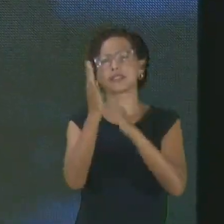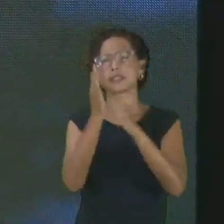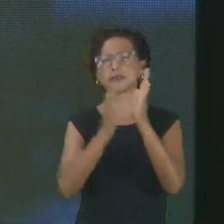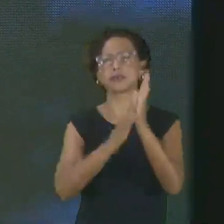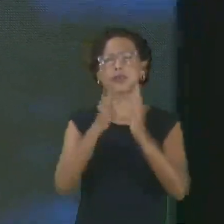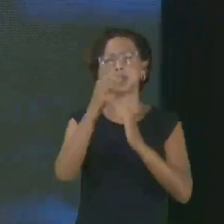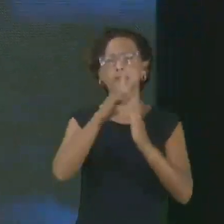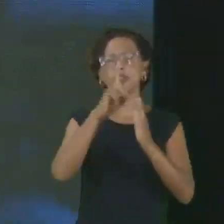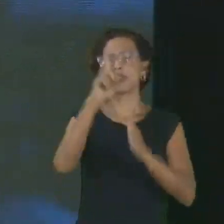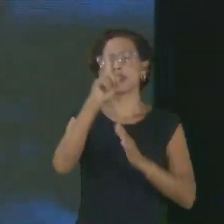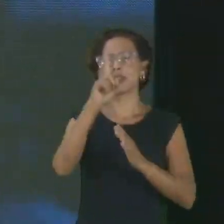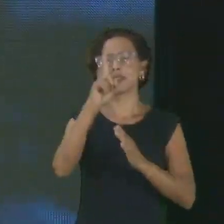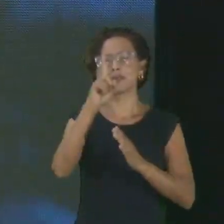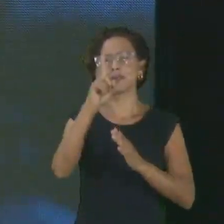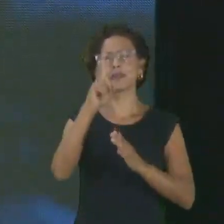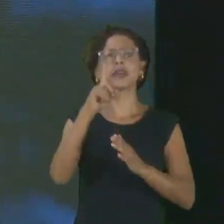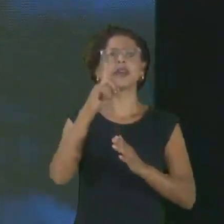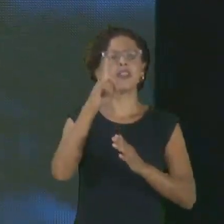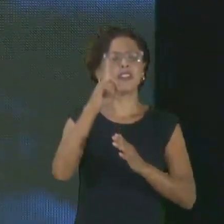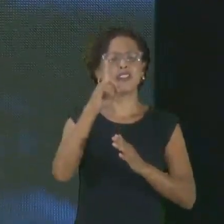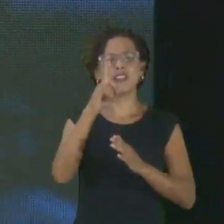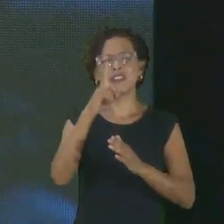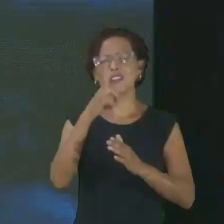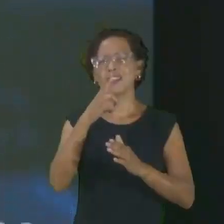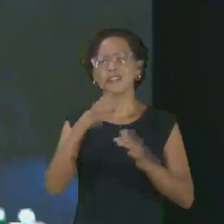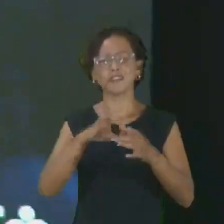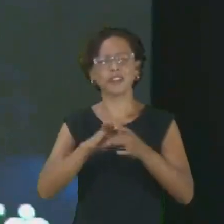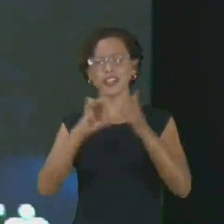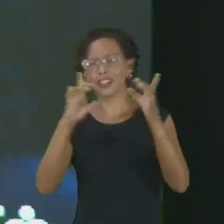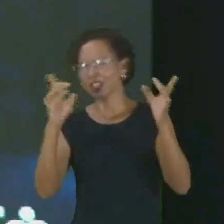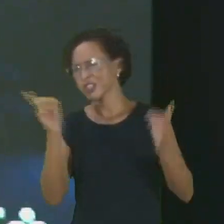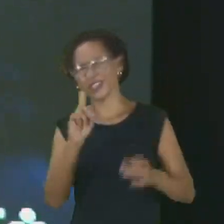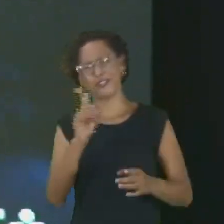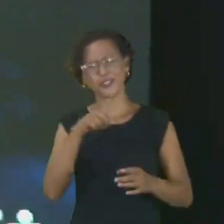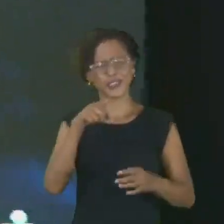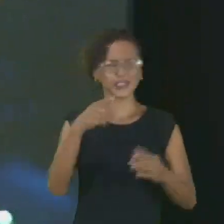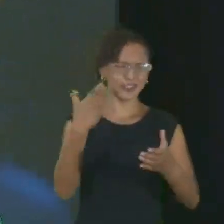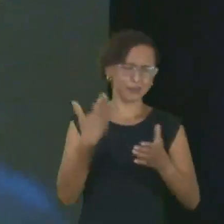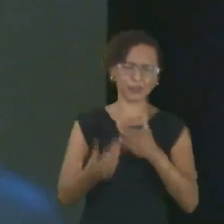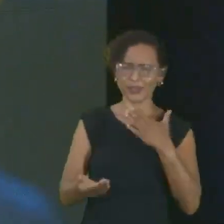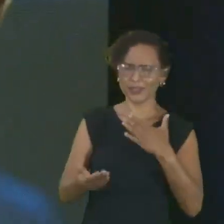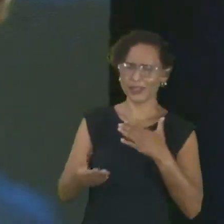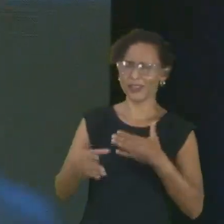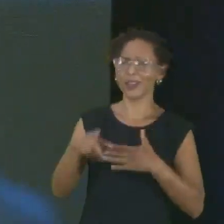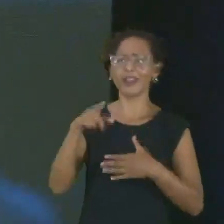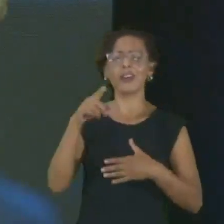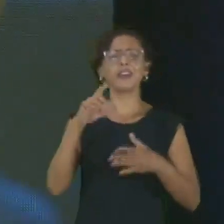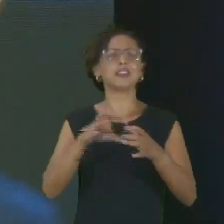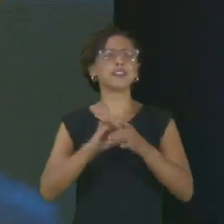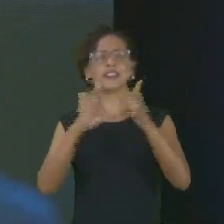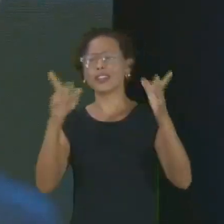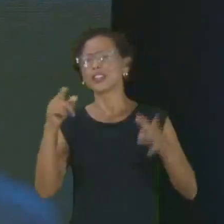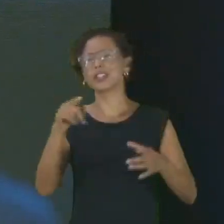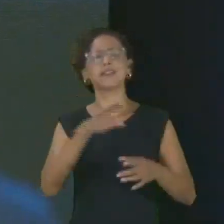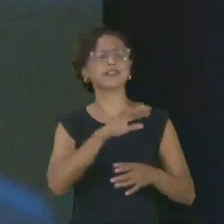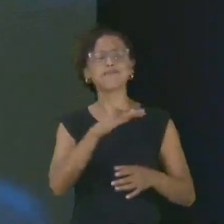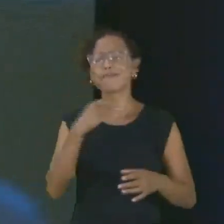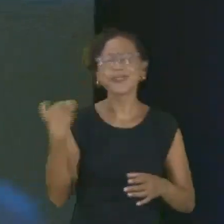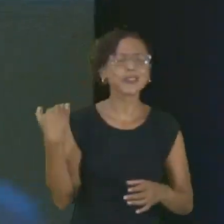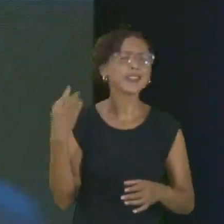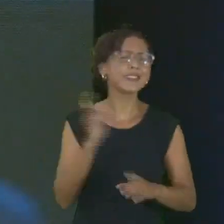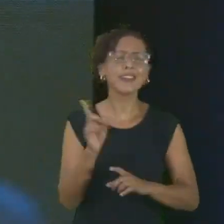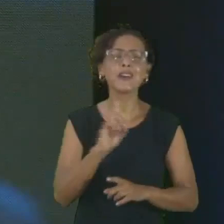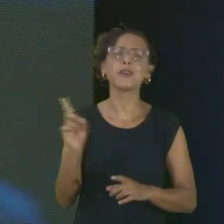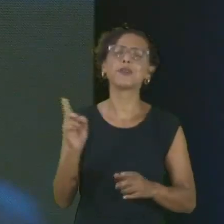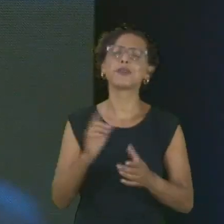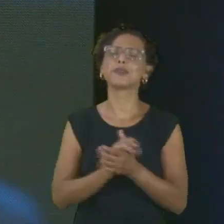Jesus não vai deixar você se perder. Eu vou dizer de novo, Jesus não vai deixar você se perder.